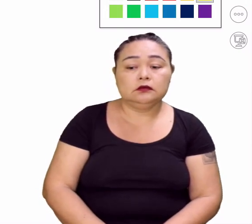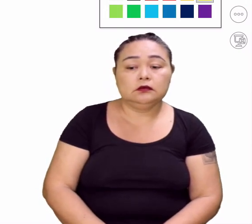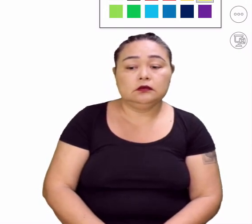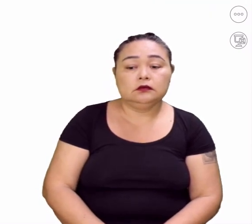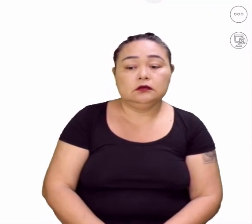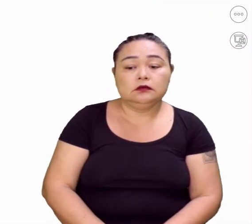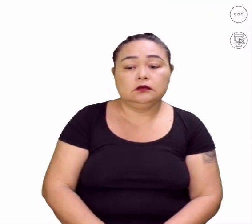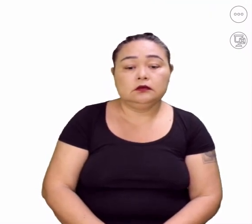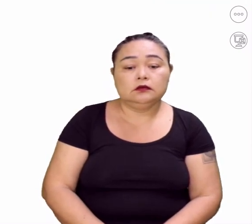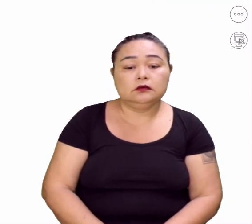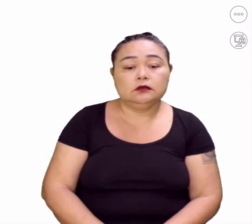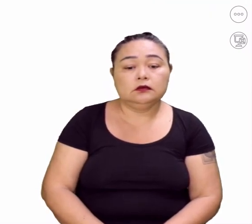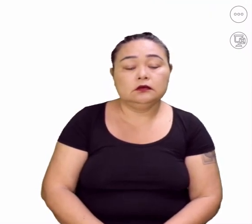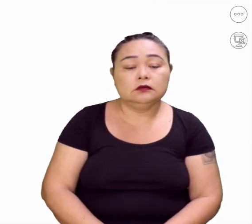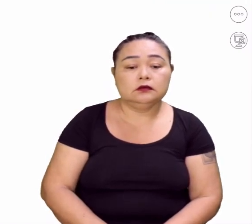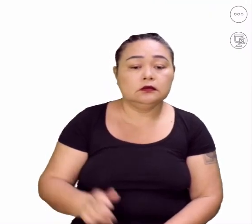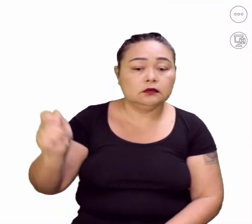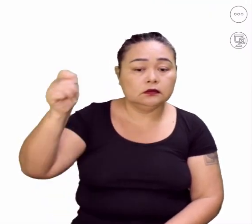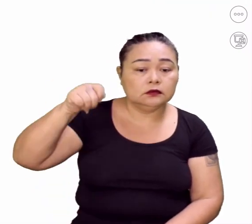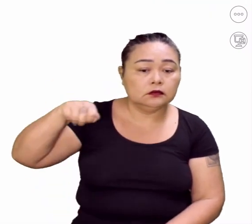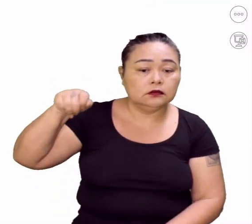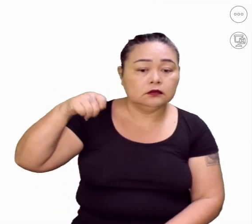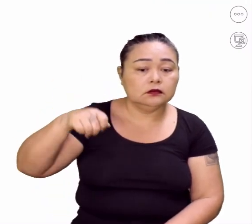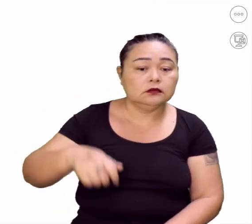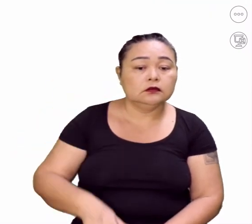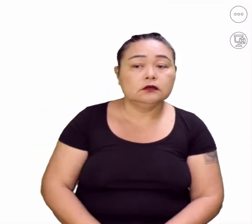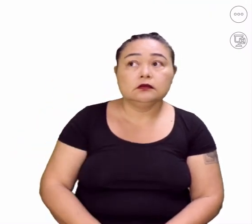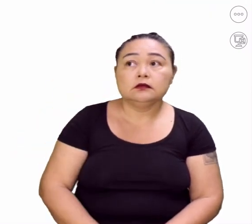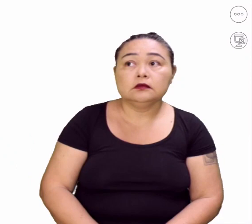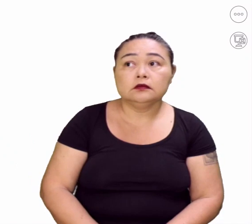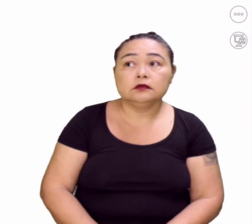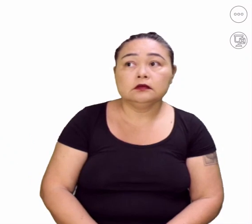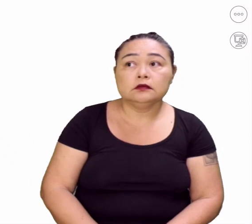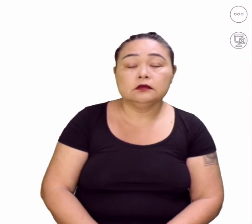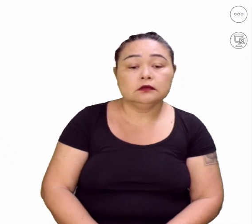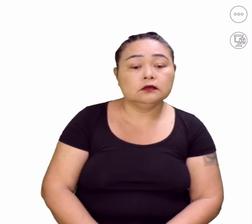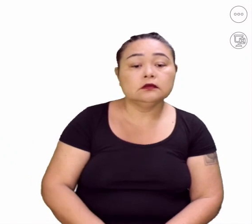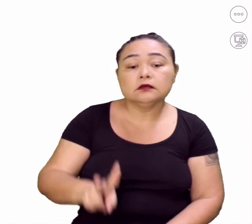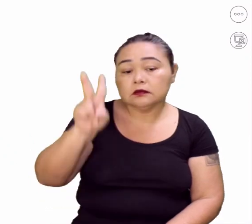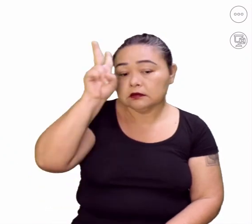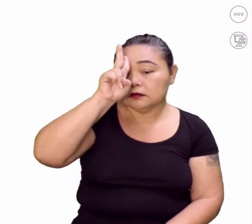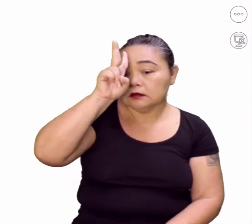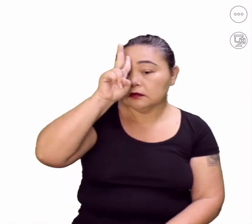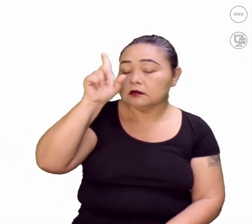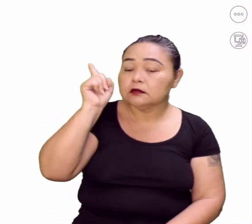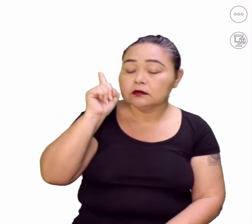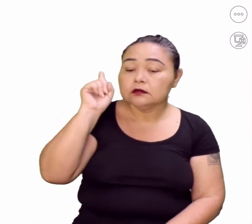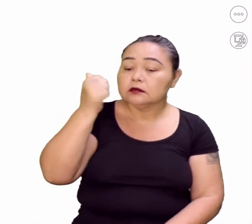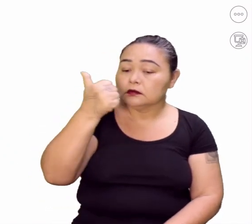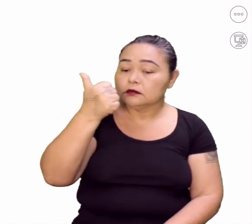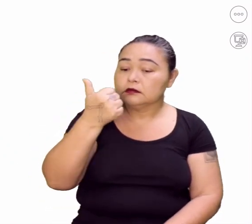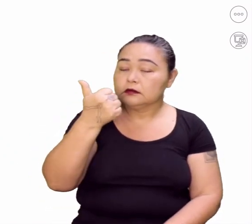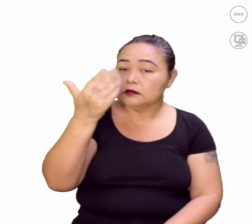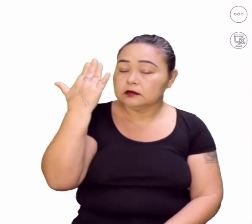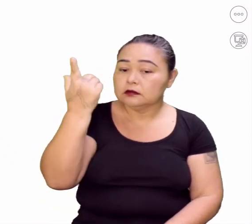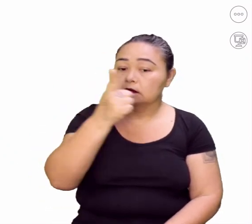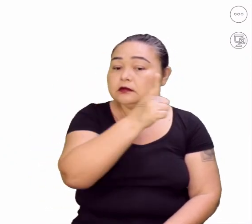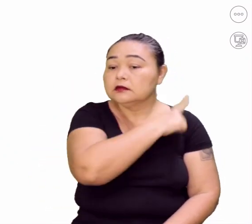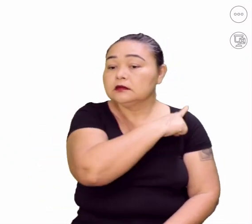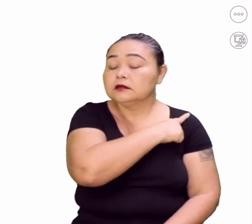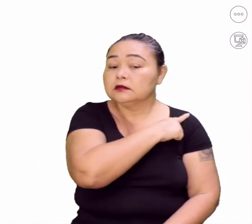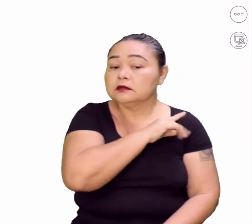Fica vermelho mesmo, né, Rogério? Marca aí, professor Jorge. Então, olha só. Lembra o que nós falamos no primeiro ano, Rogério? Lembro.